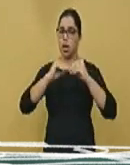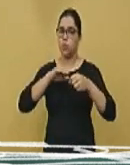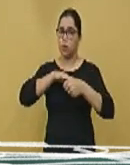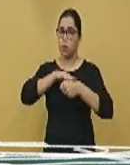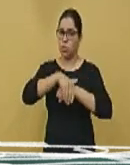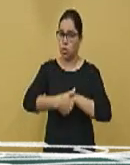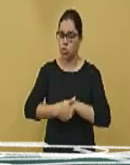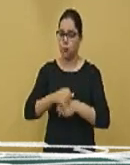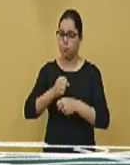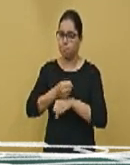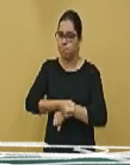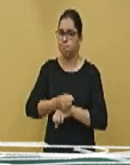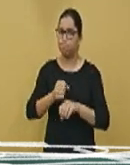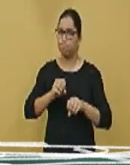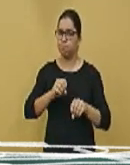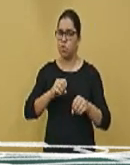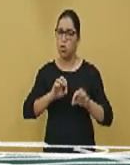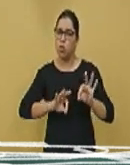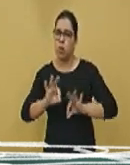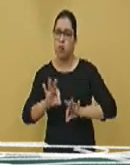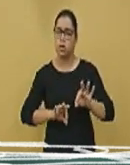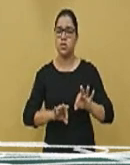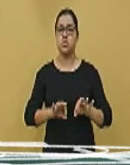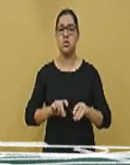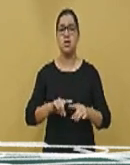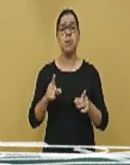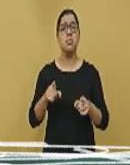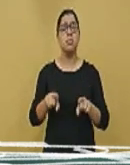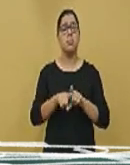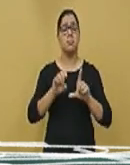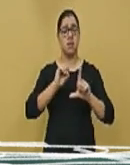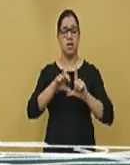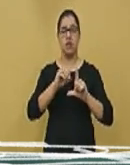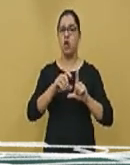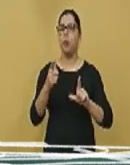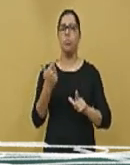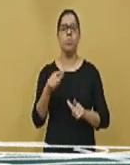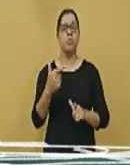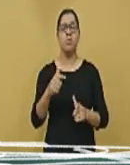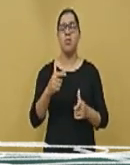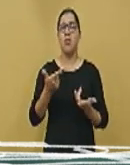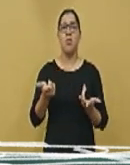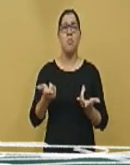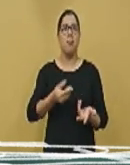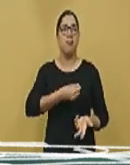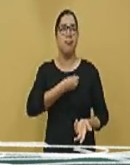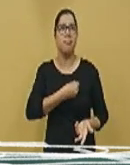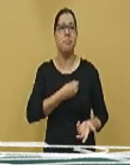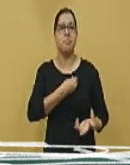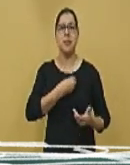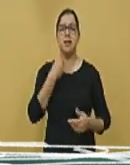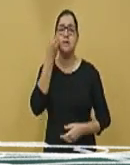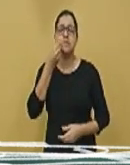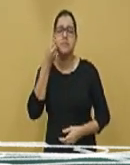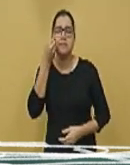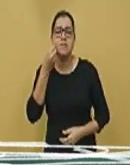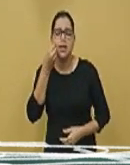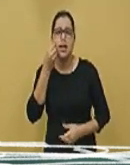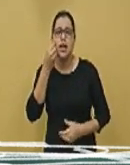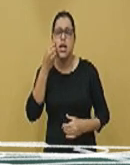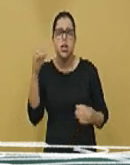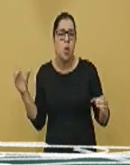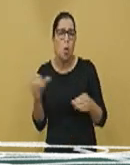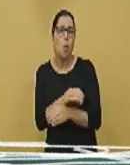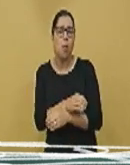nossas licenciaturas não têm uma vida universitária plena, como eu já ressaltei no meu discurso. Mas não só as